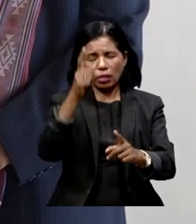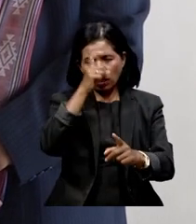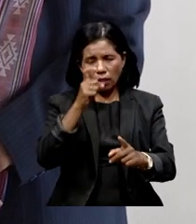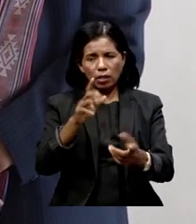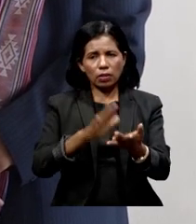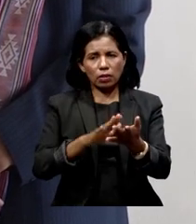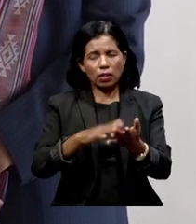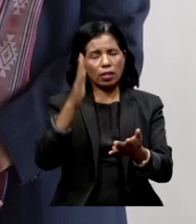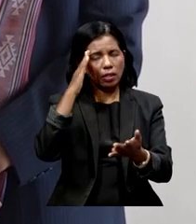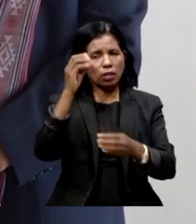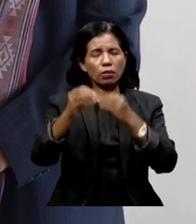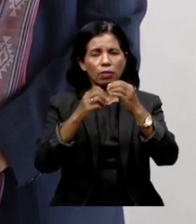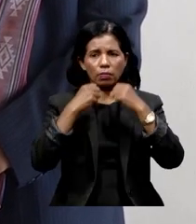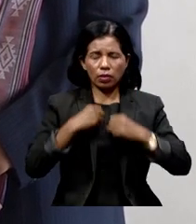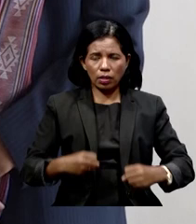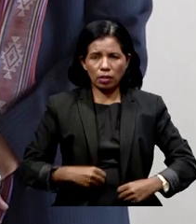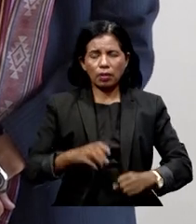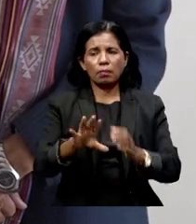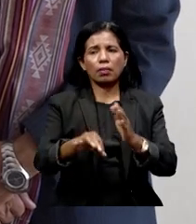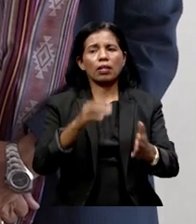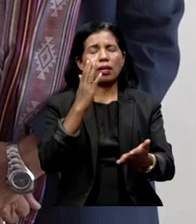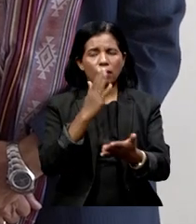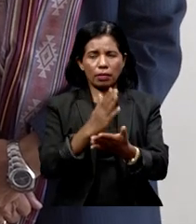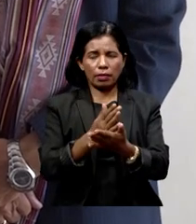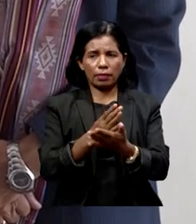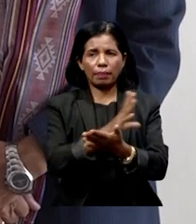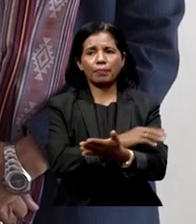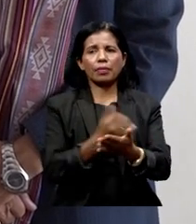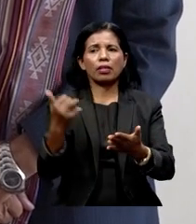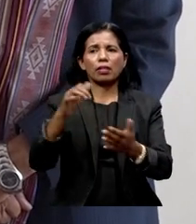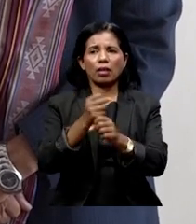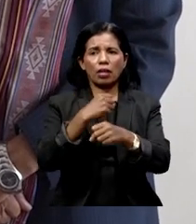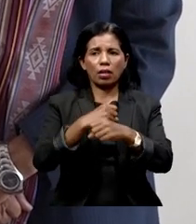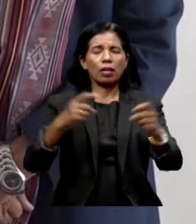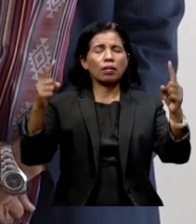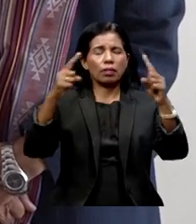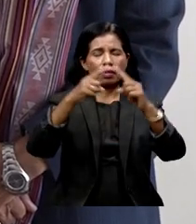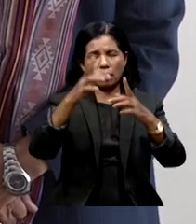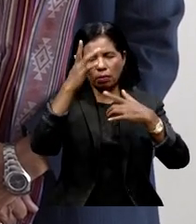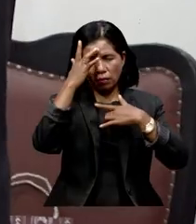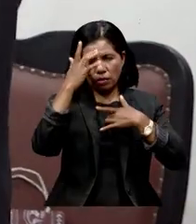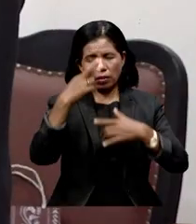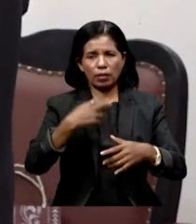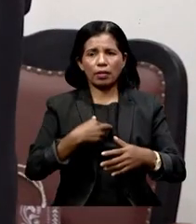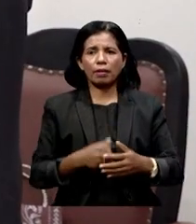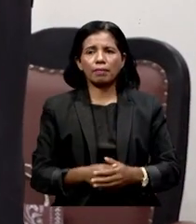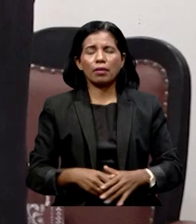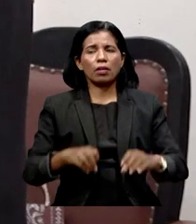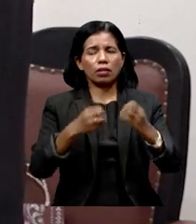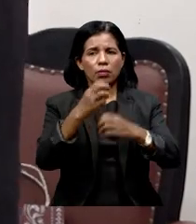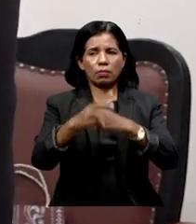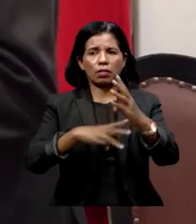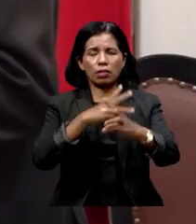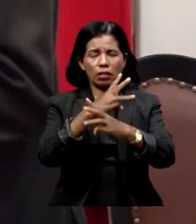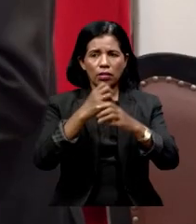atene dia saúde escolar a tu nebel hetam prevenção antes que sir halo ba ya to ya moras nerasi durante né organização mundial